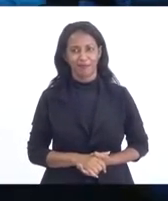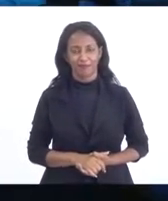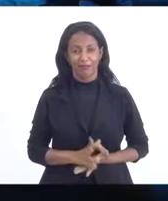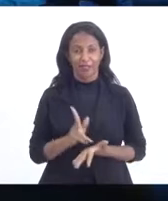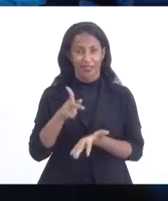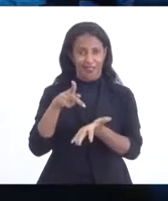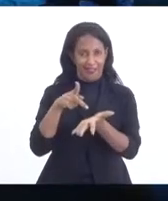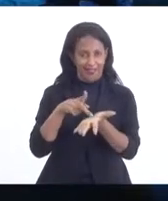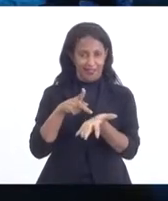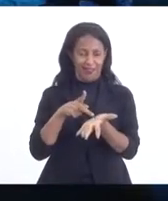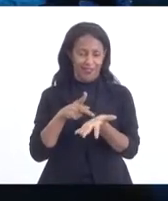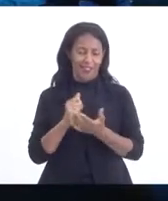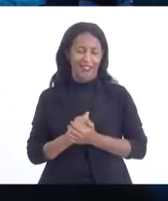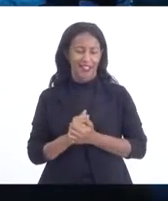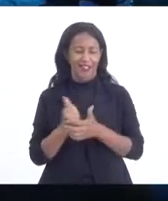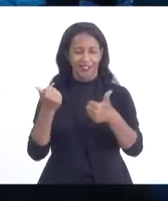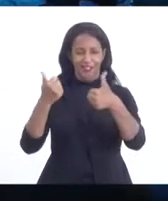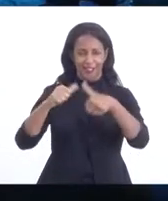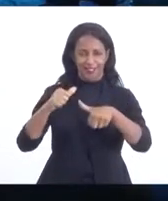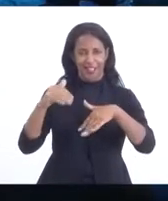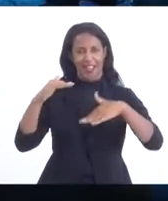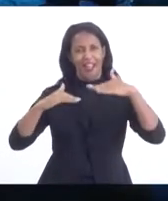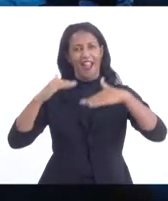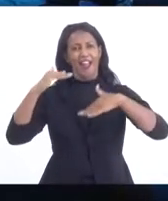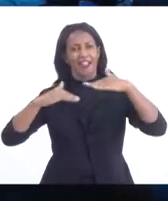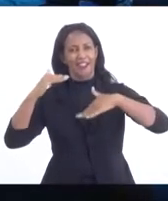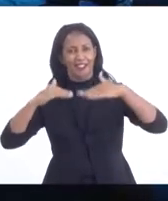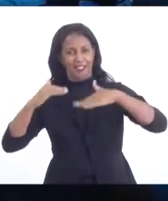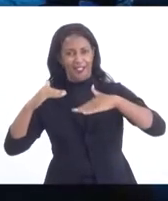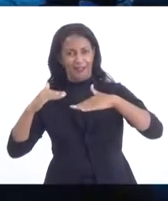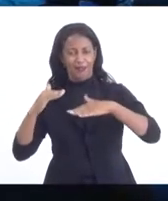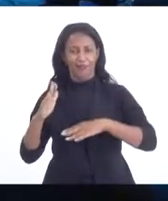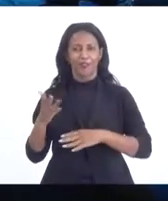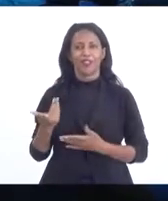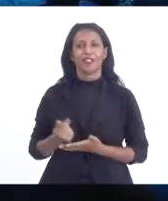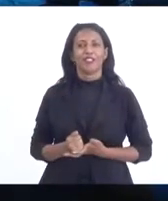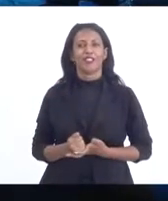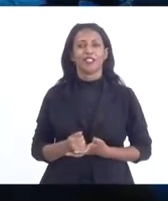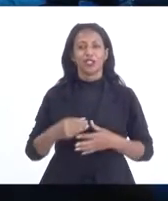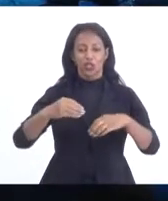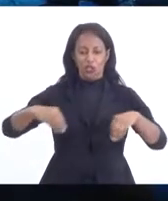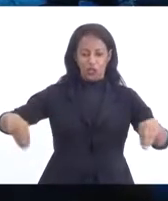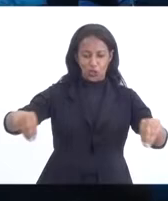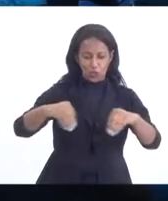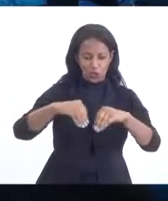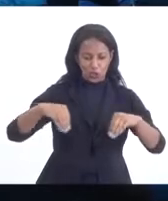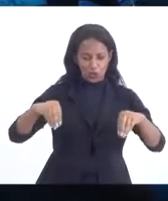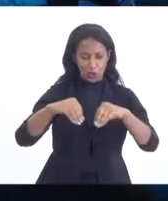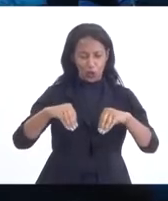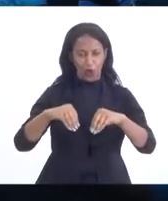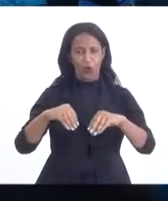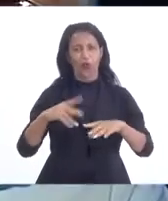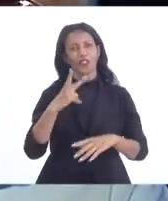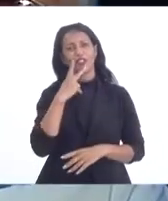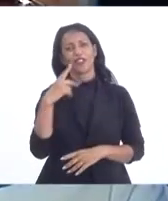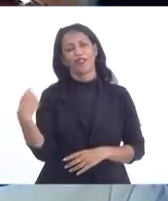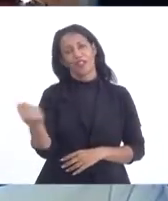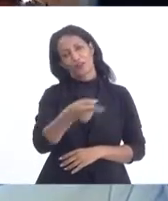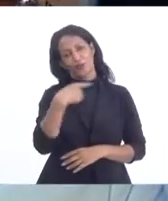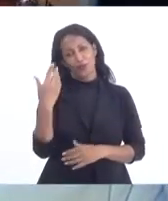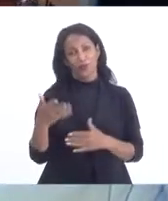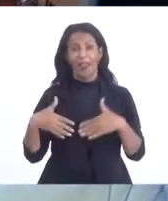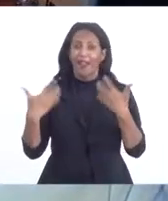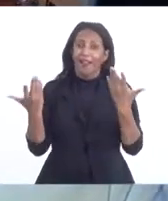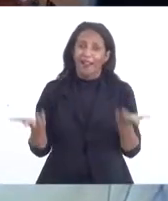Na verdade, o que a gente está analisando, a nível de favorabilidade de solo, a gente está usando isso de uma forma geral. É óbvio